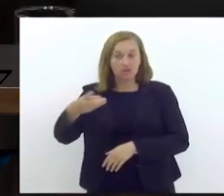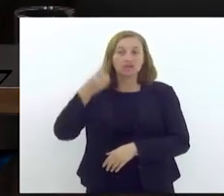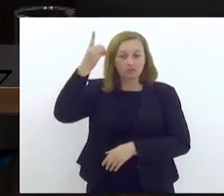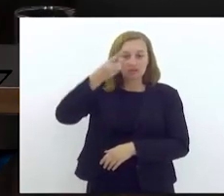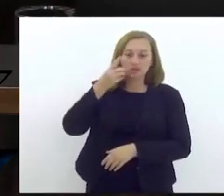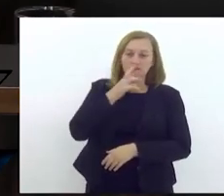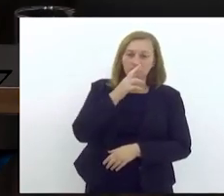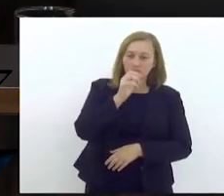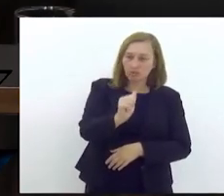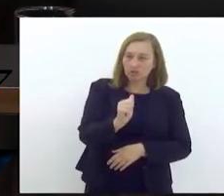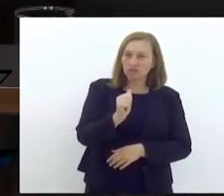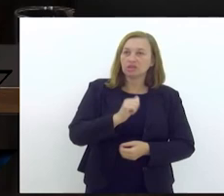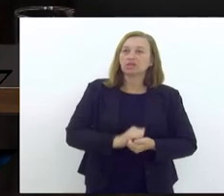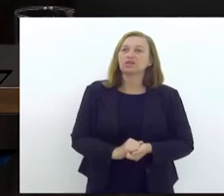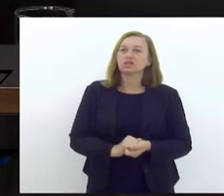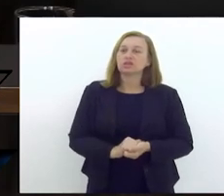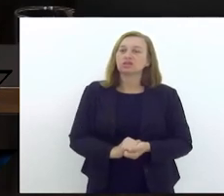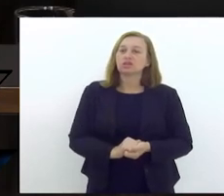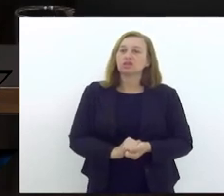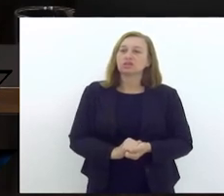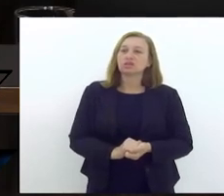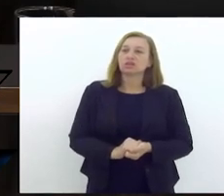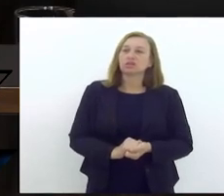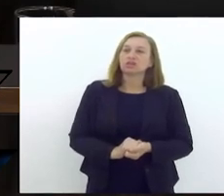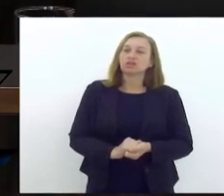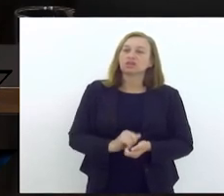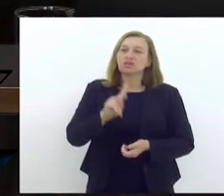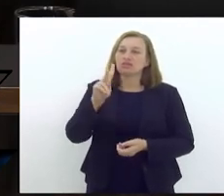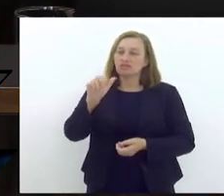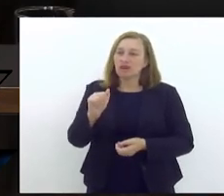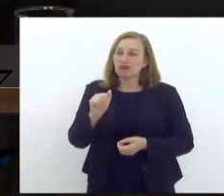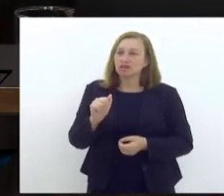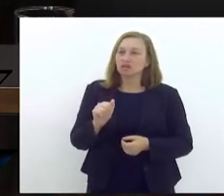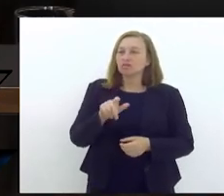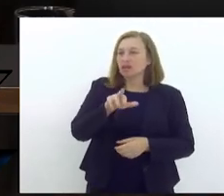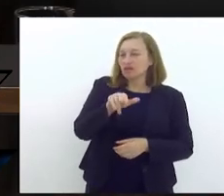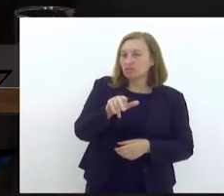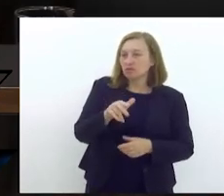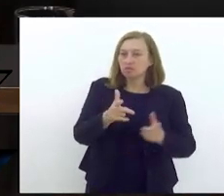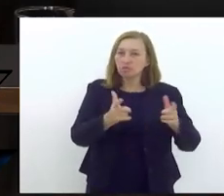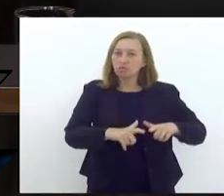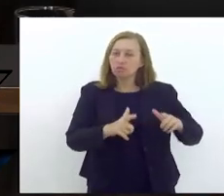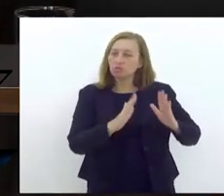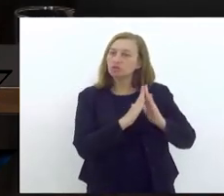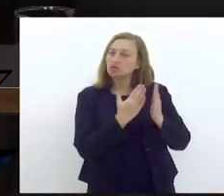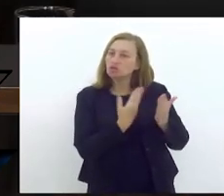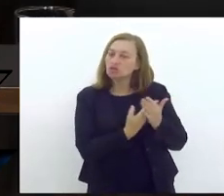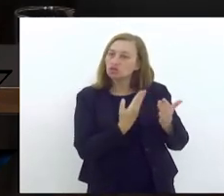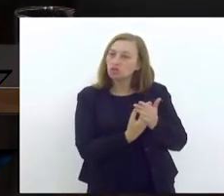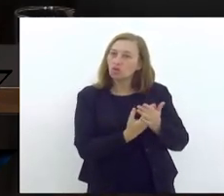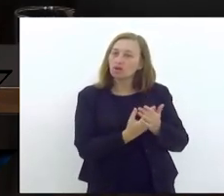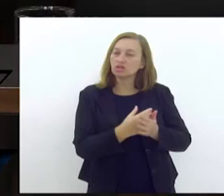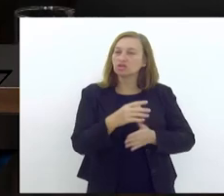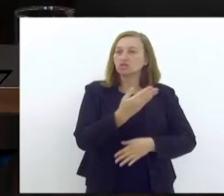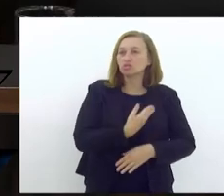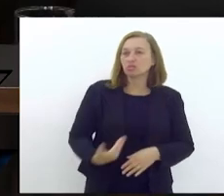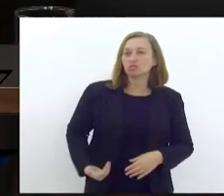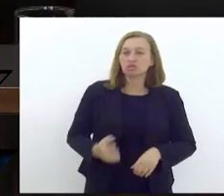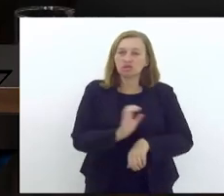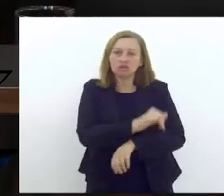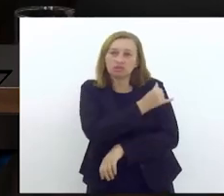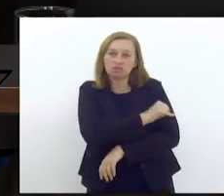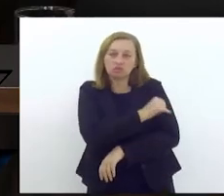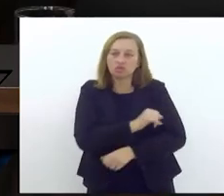Amorim que dispõe sobre a preferência de vagas para irmãos o mesmo estabelecimento de ensino de ensino Público do Estado do Rio de Janeiro